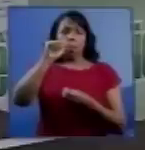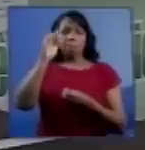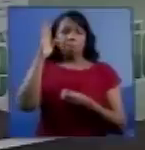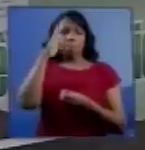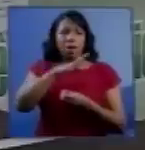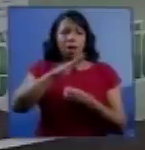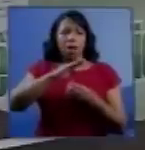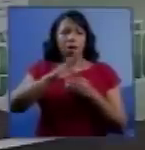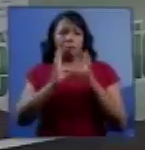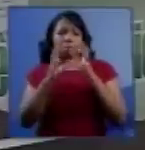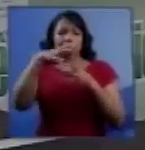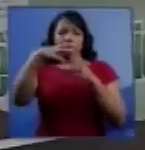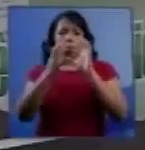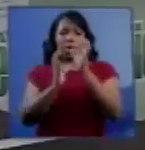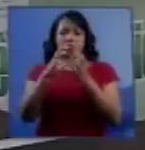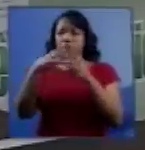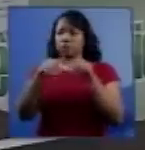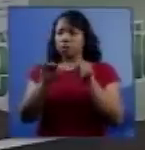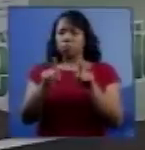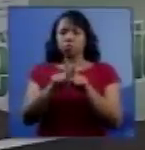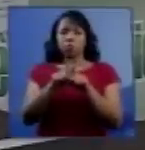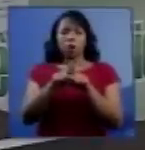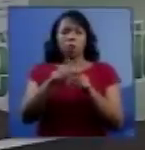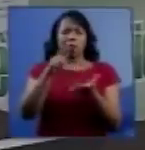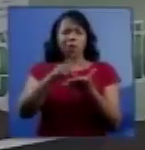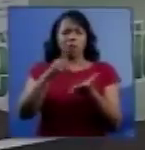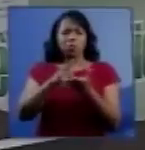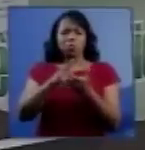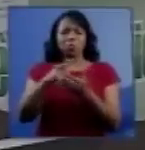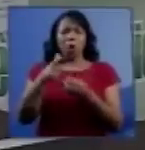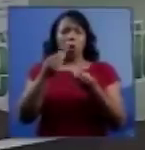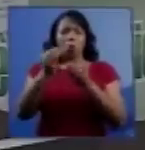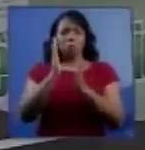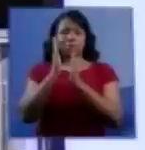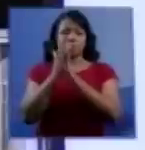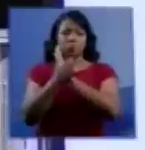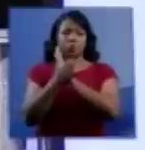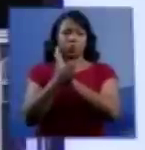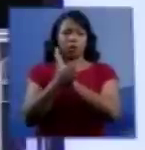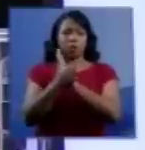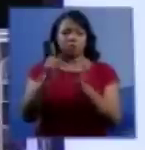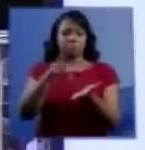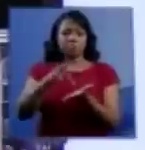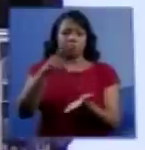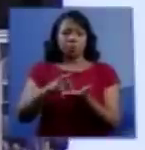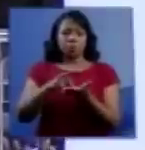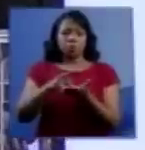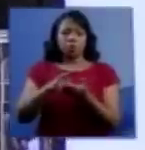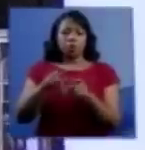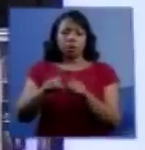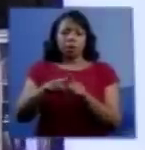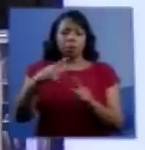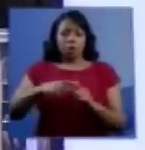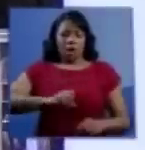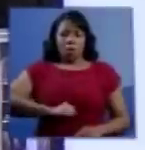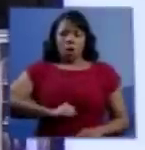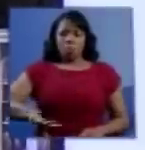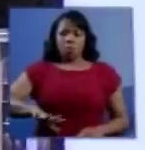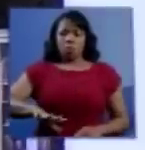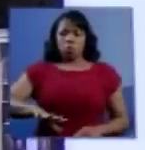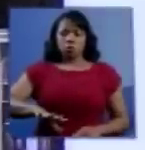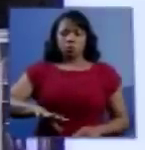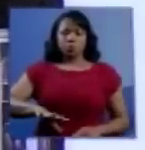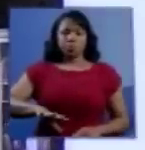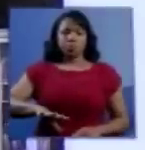malformação uma realidade que não é possível fugir dela é que o aborto ele